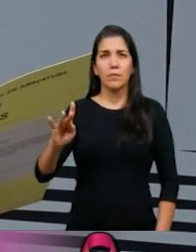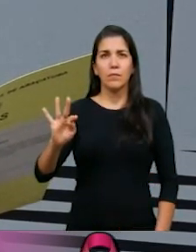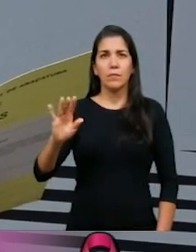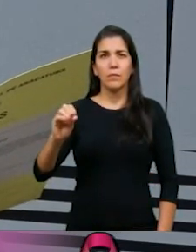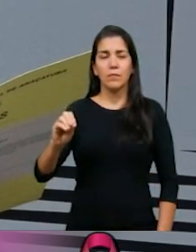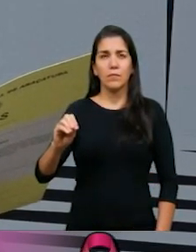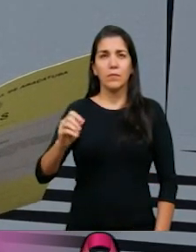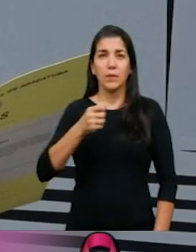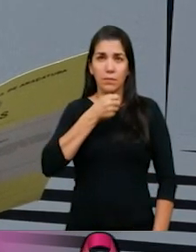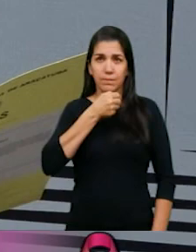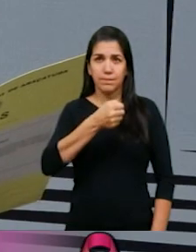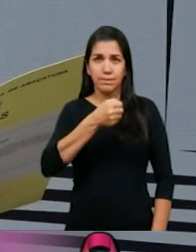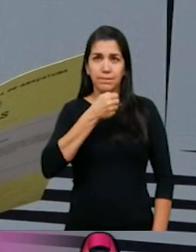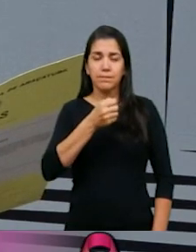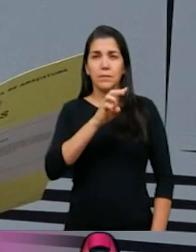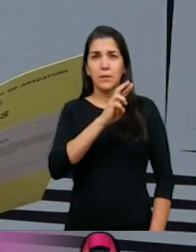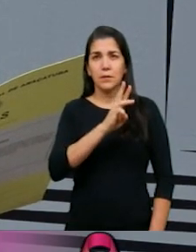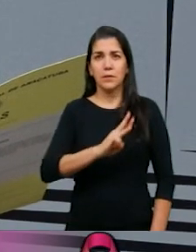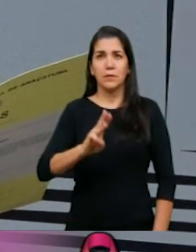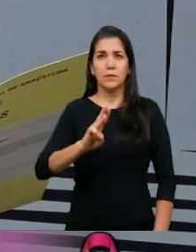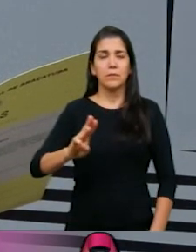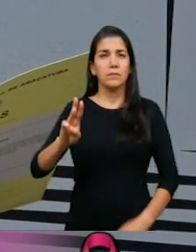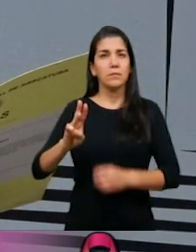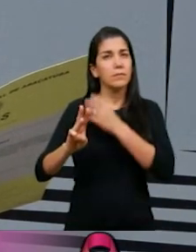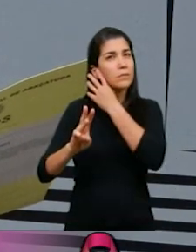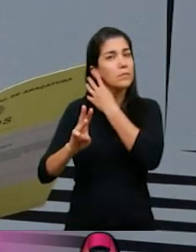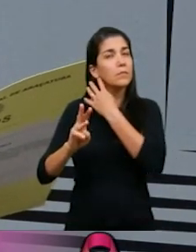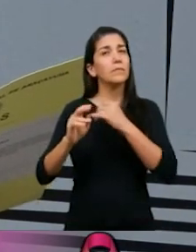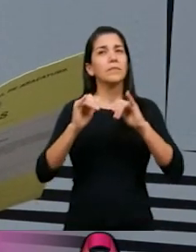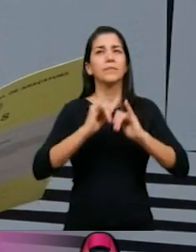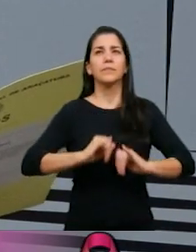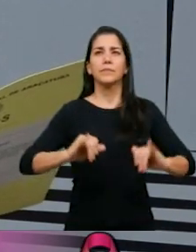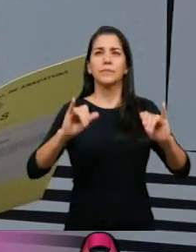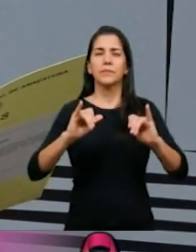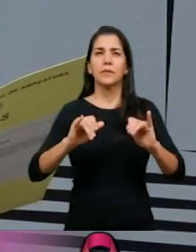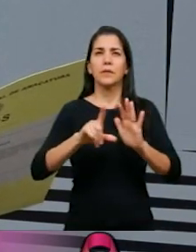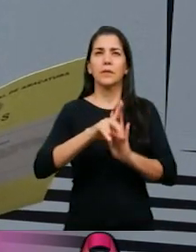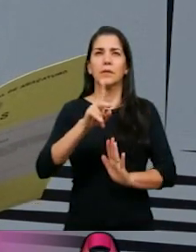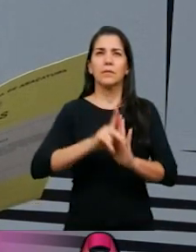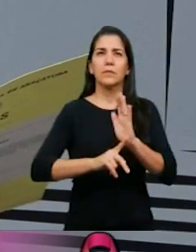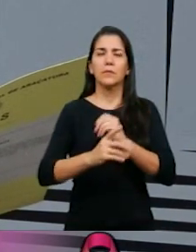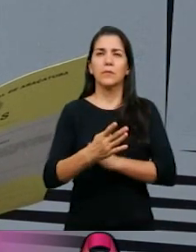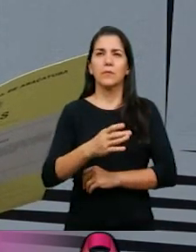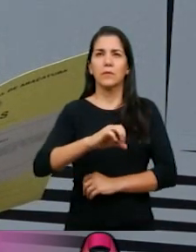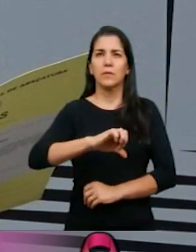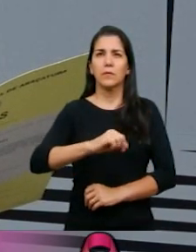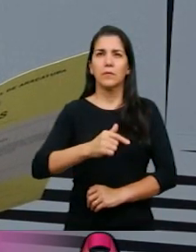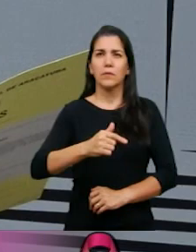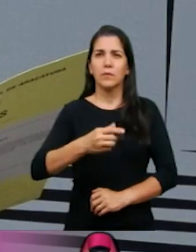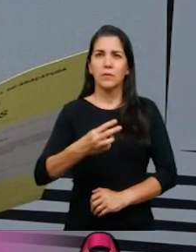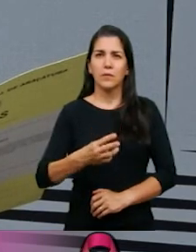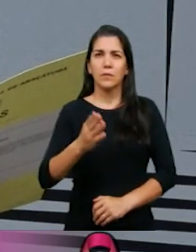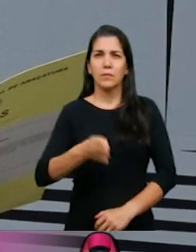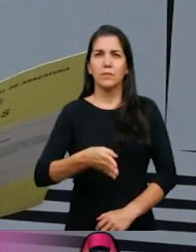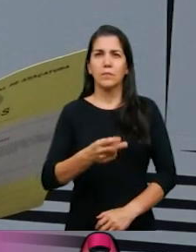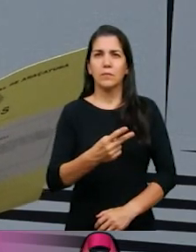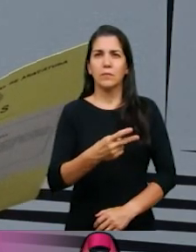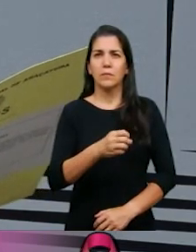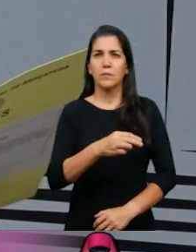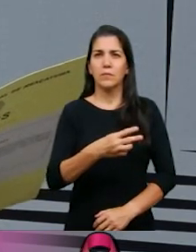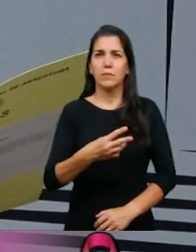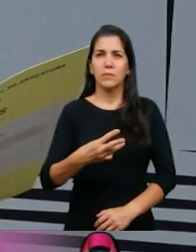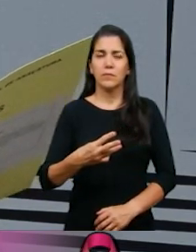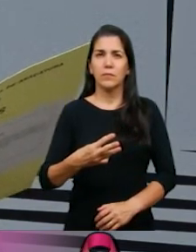entrevista dada ao referido site de notícias, declara que o projeto de lei número 4.973, de